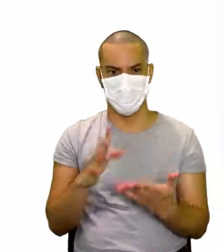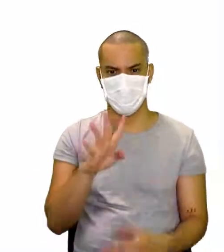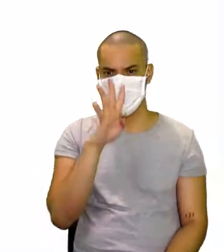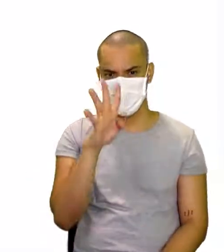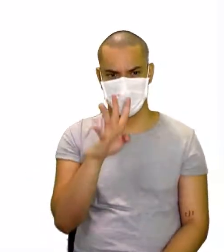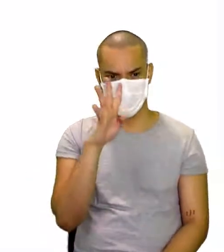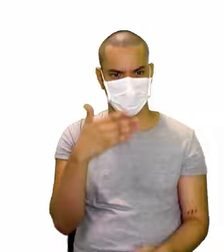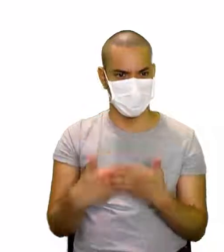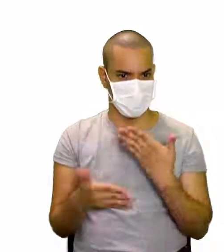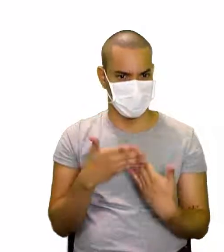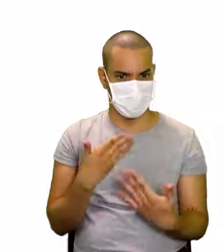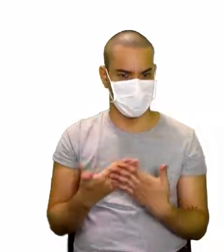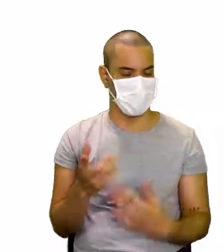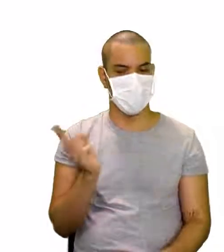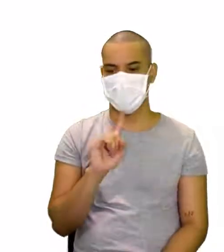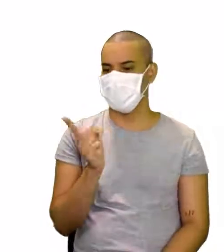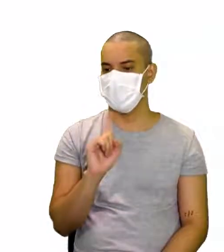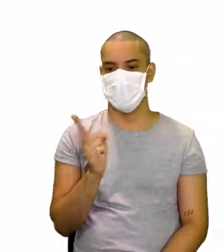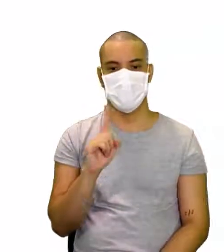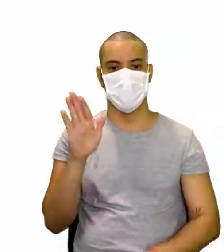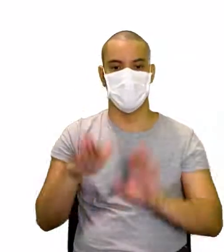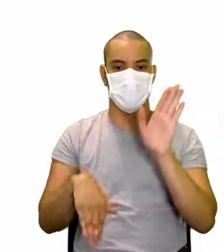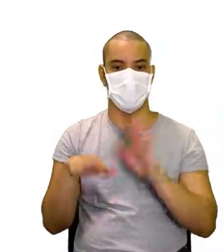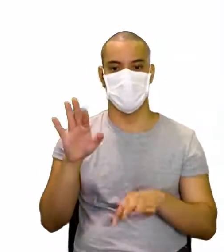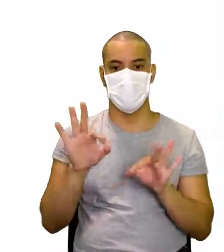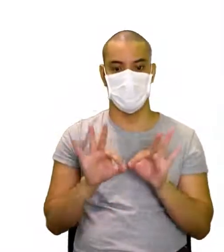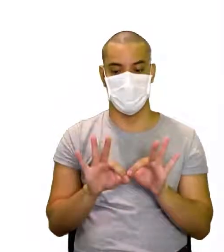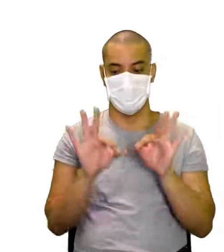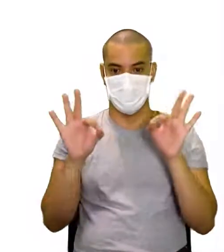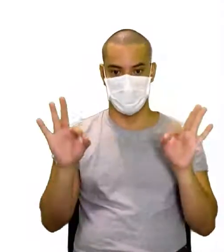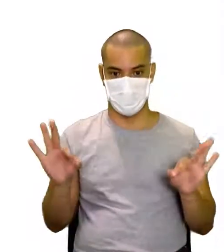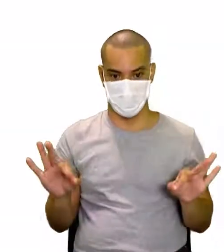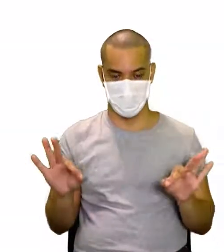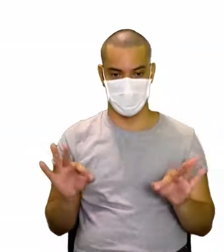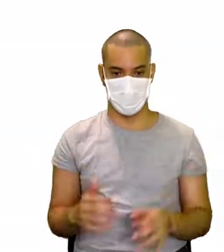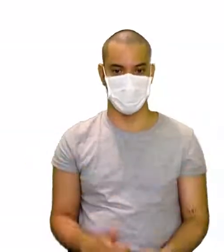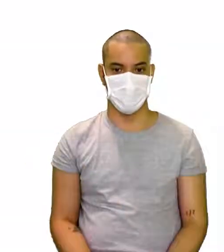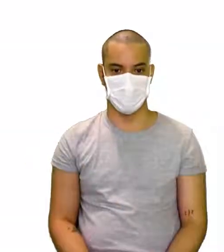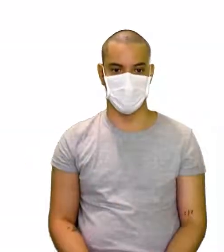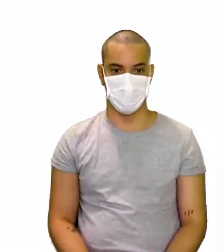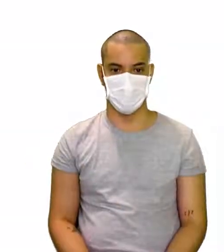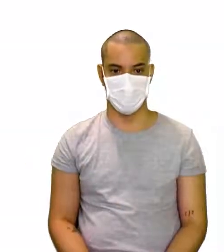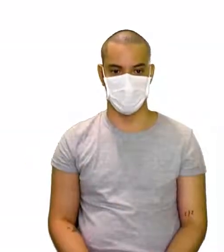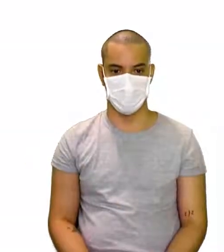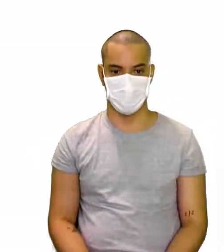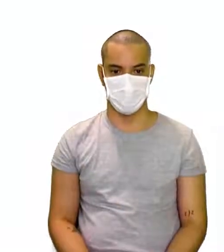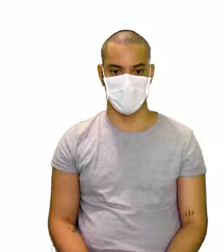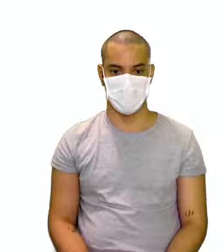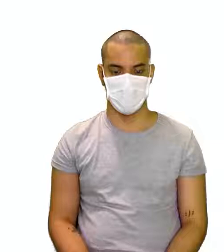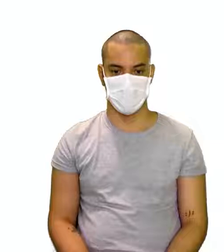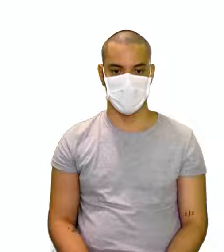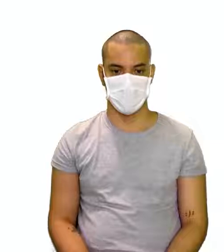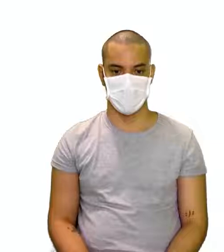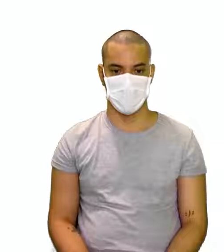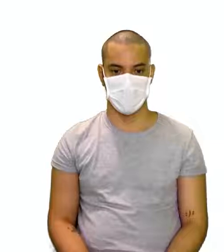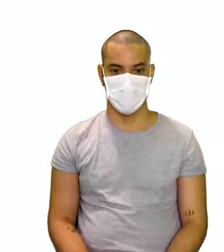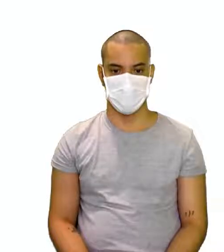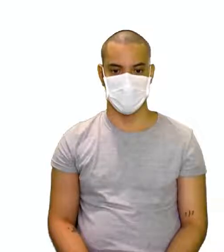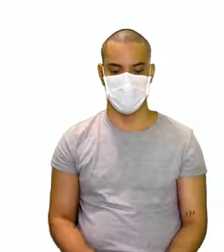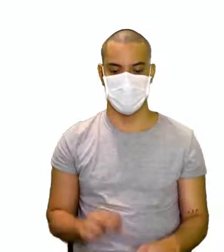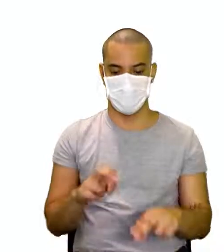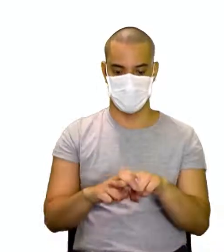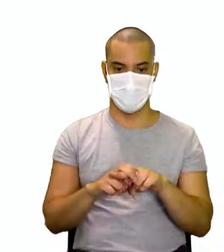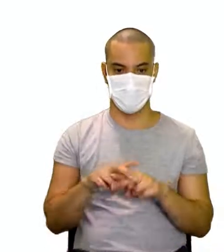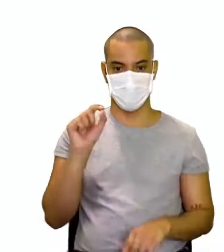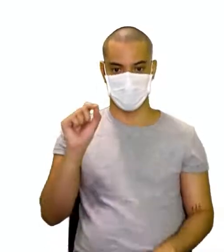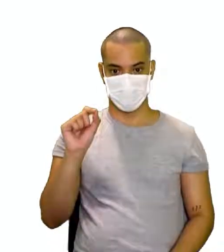forma? Não, pessoal, essa interação depende da distância que separa esses ímãs, ok? Então, por exemplo, se os